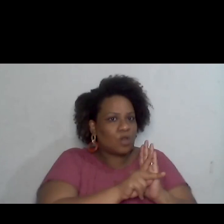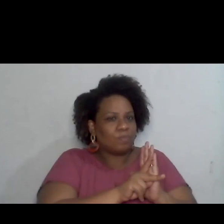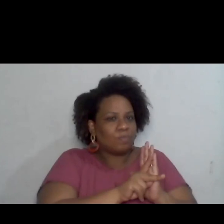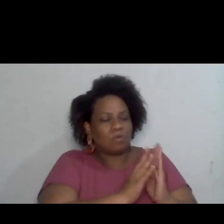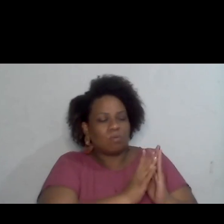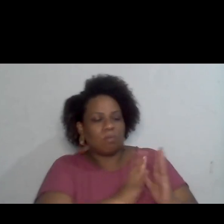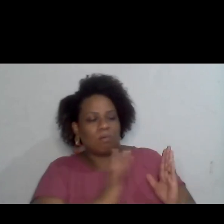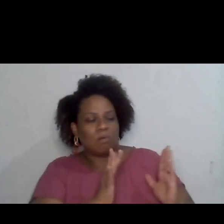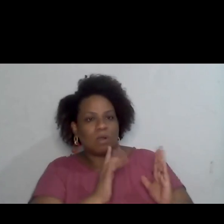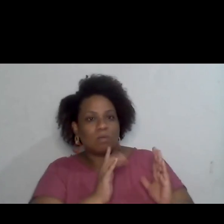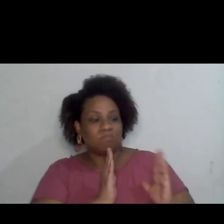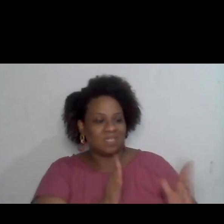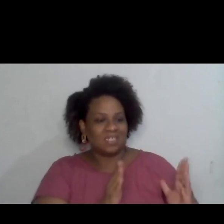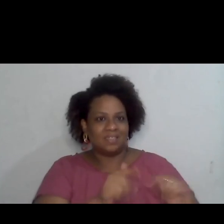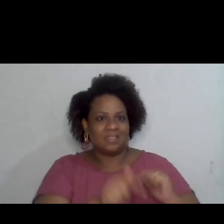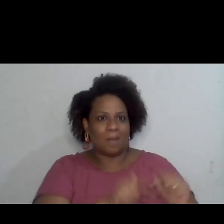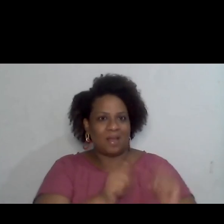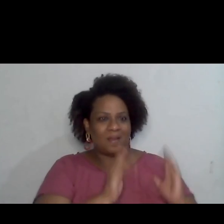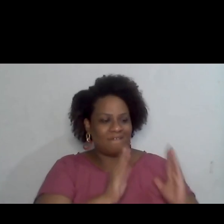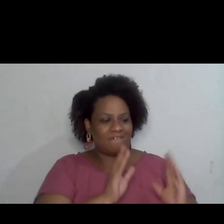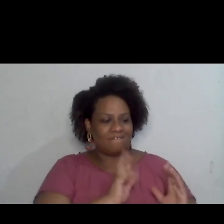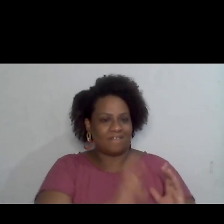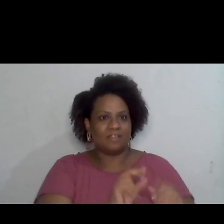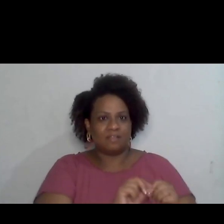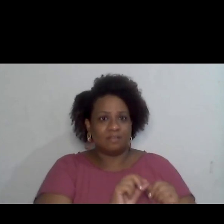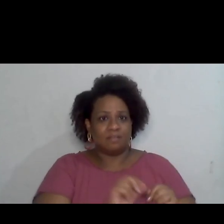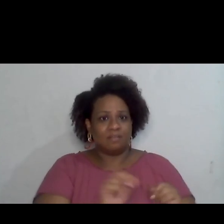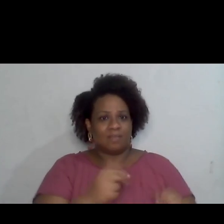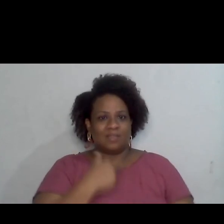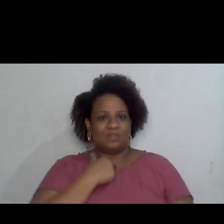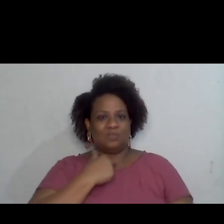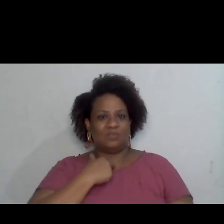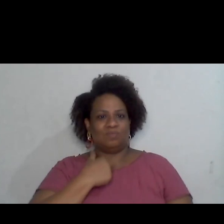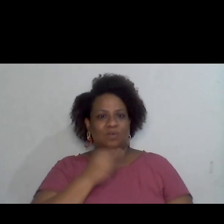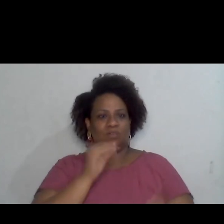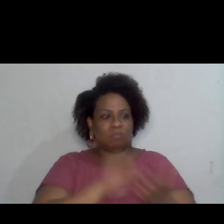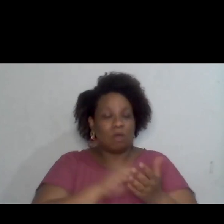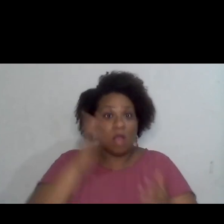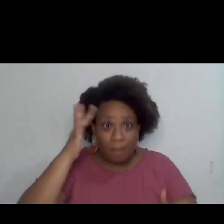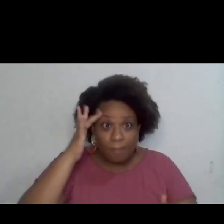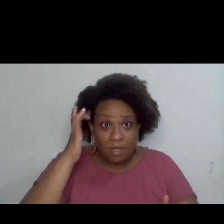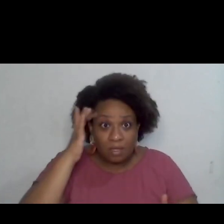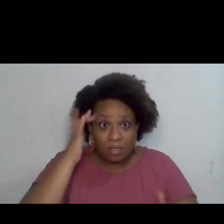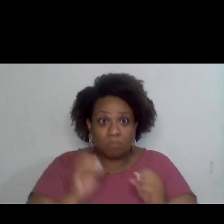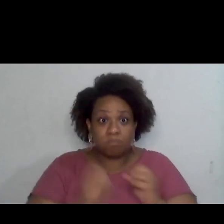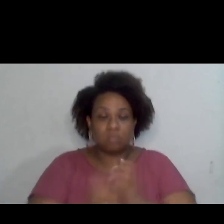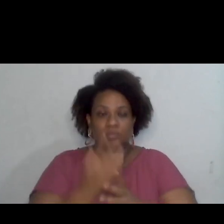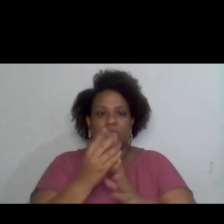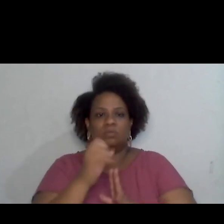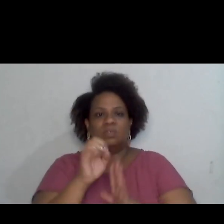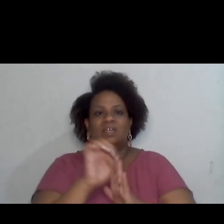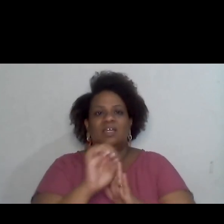de execução específica que não nos possibilita dizer que nós vamos lançar amanhã o edital para